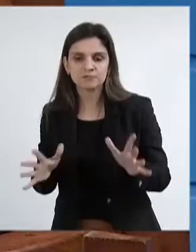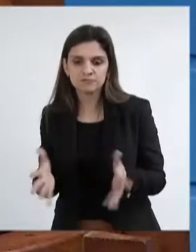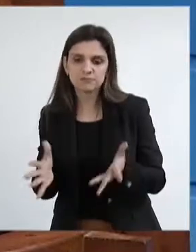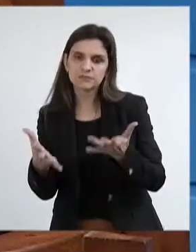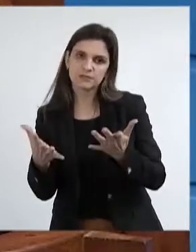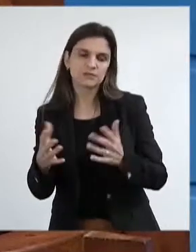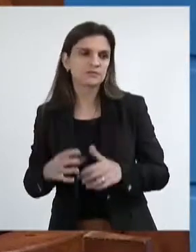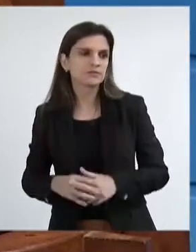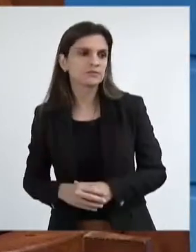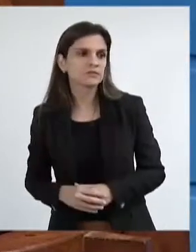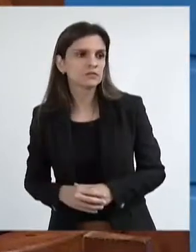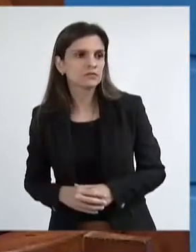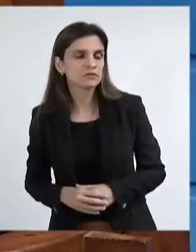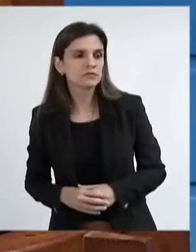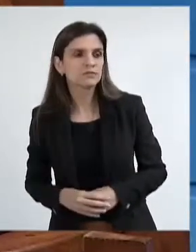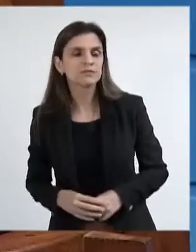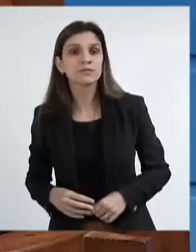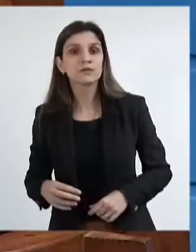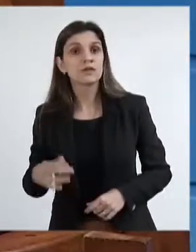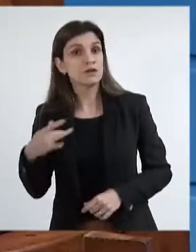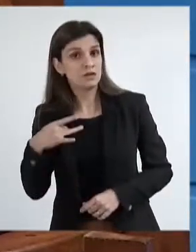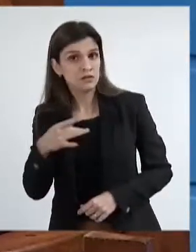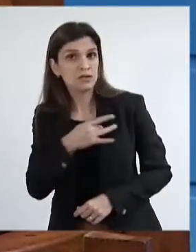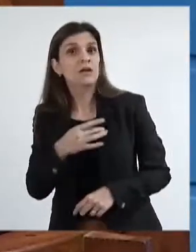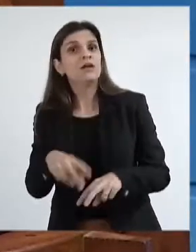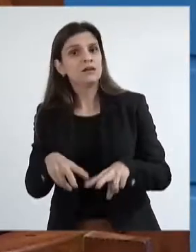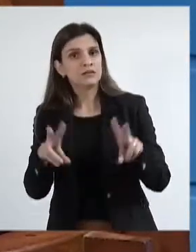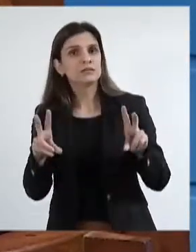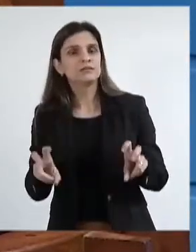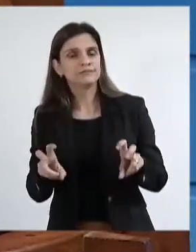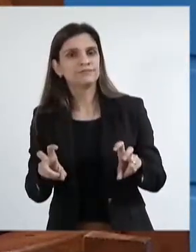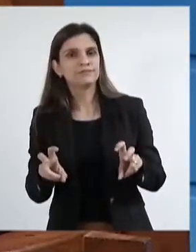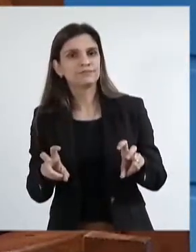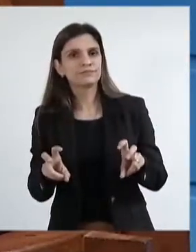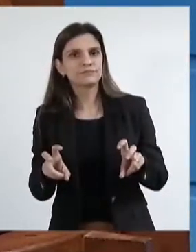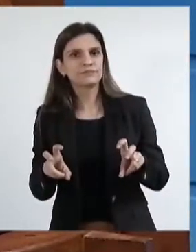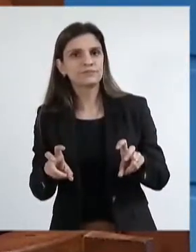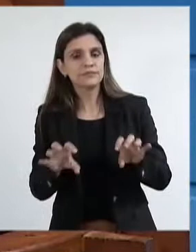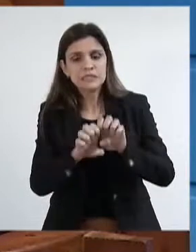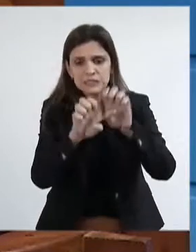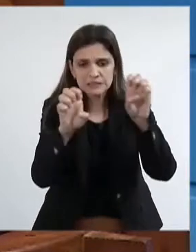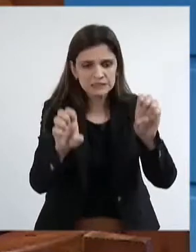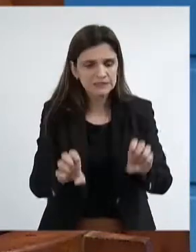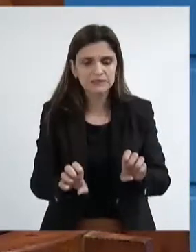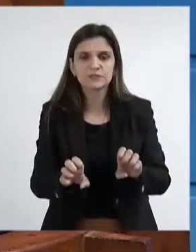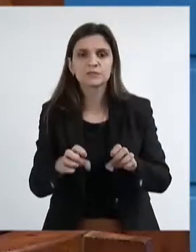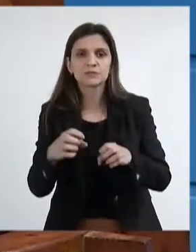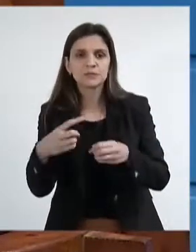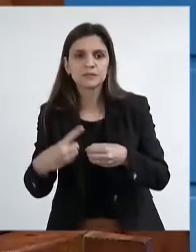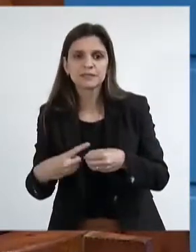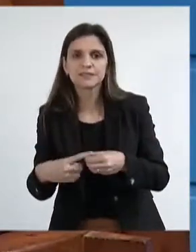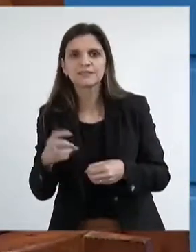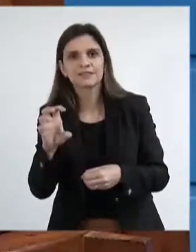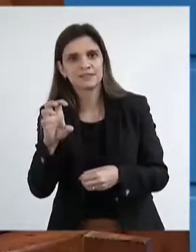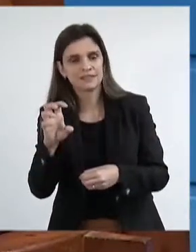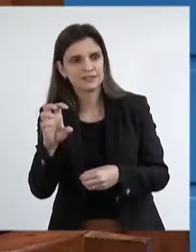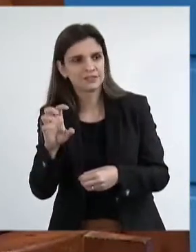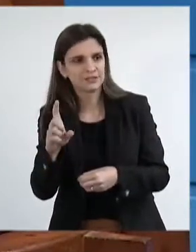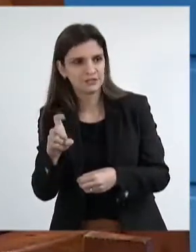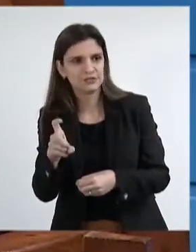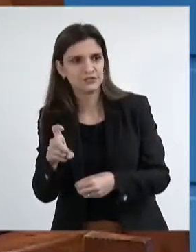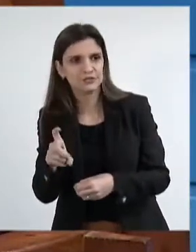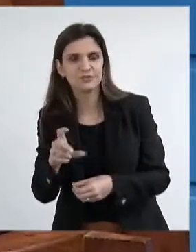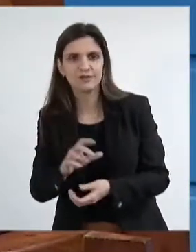também em relação à saúde. E toda a infraestrutura de Dourados, que vem sofrendo